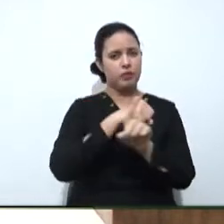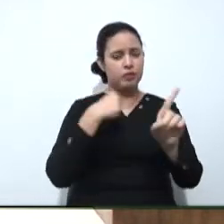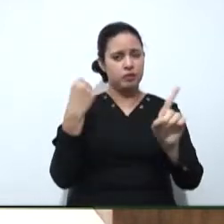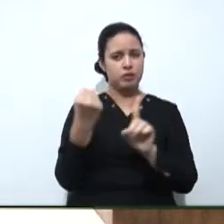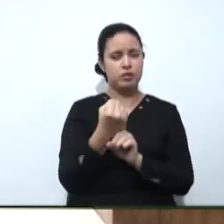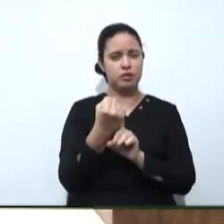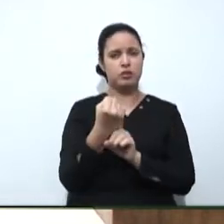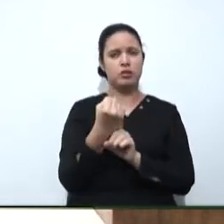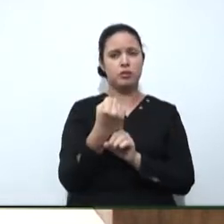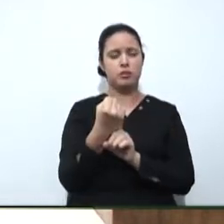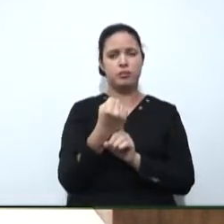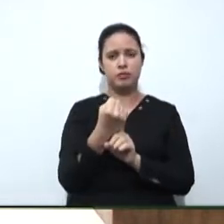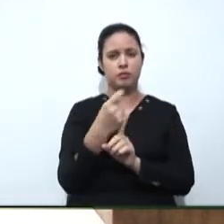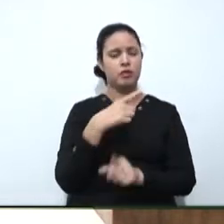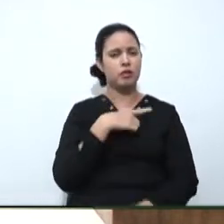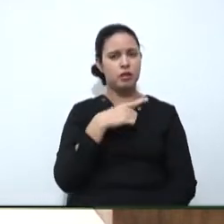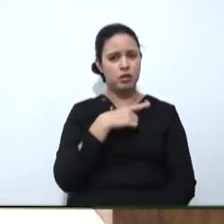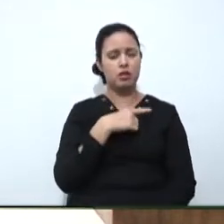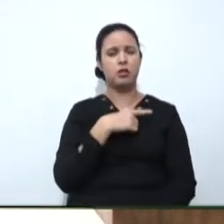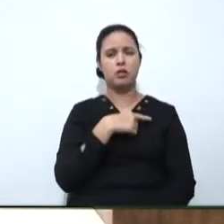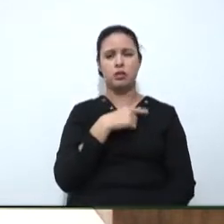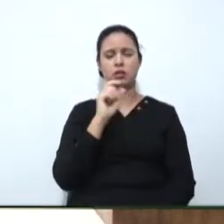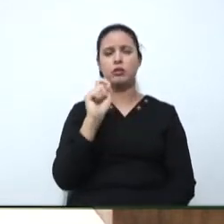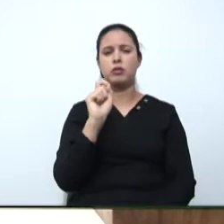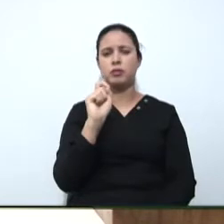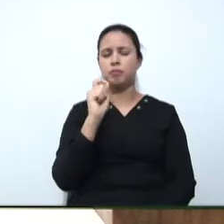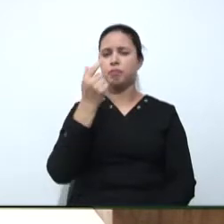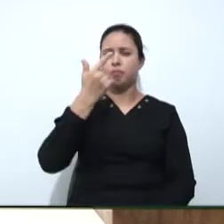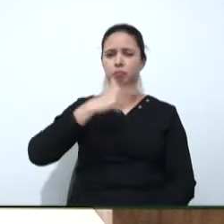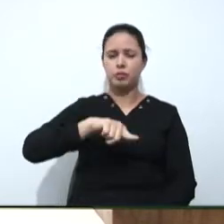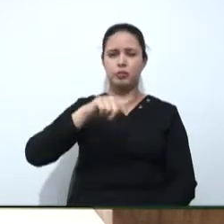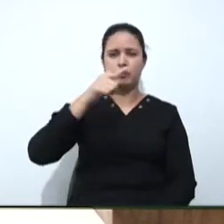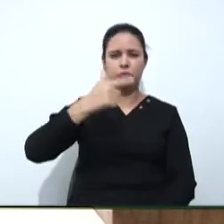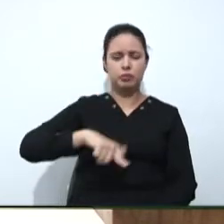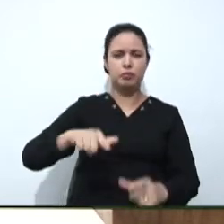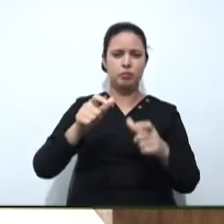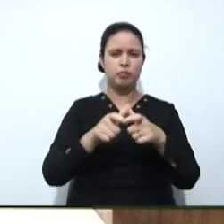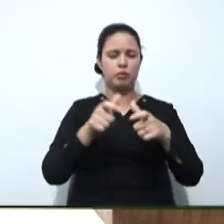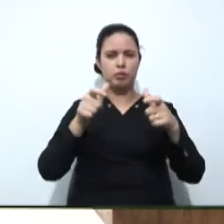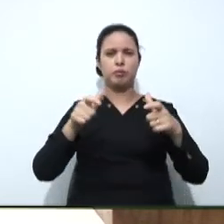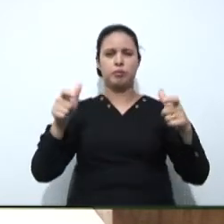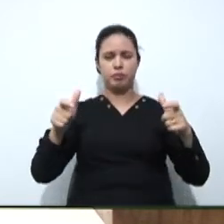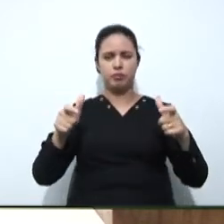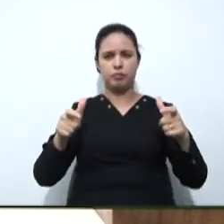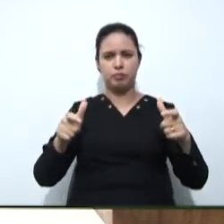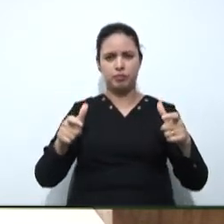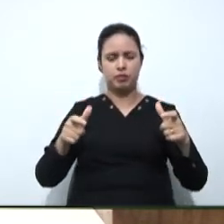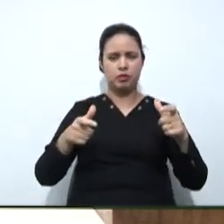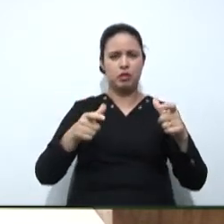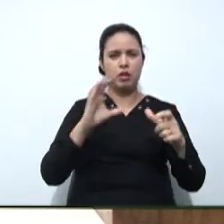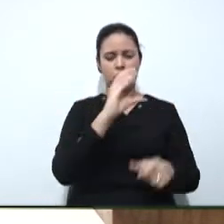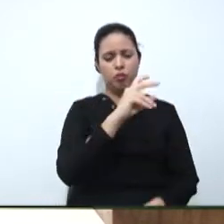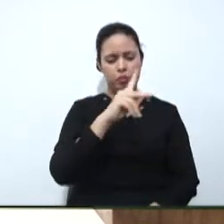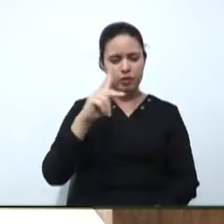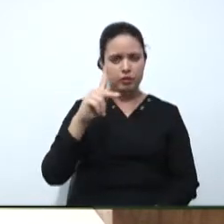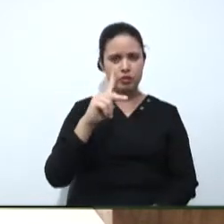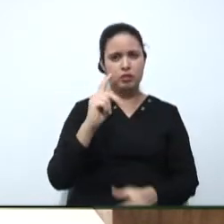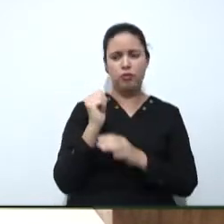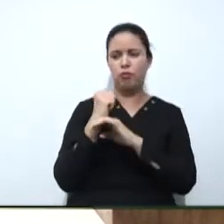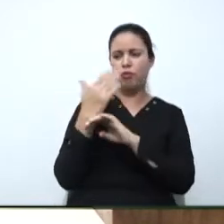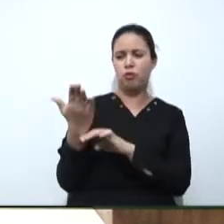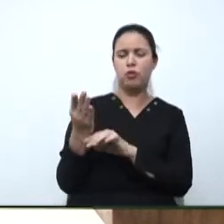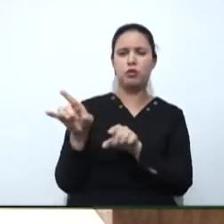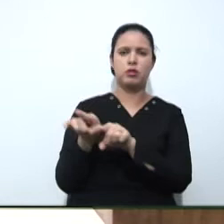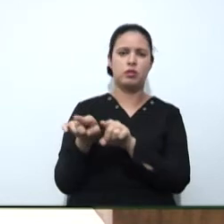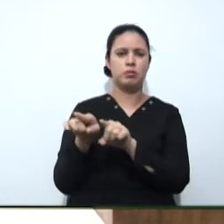vai além das portas da cooperativa. Ele transpassa, vai até a casa